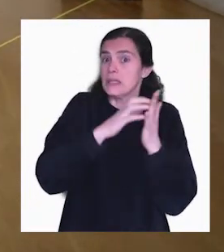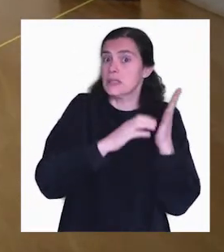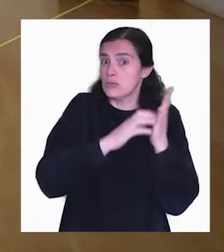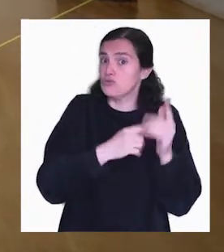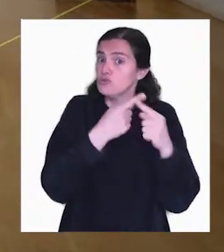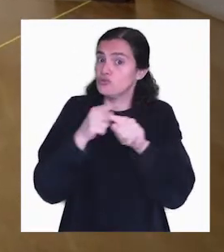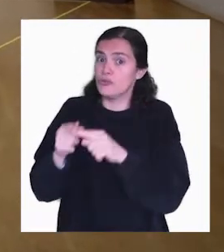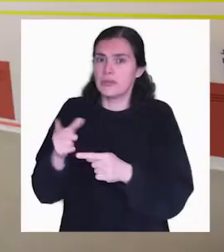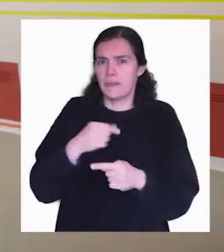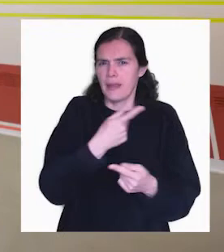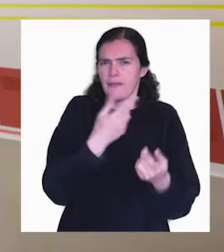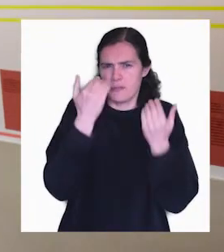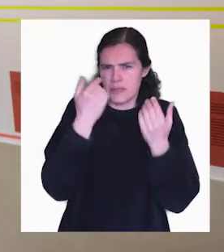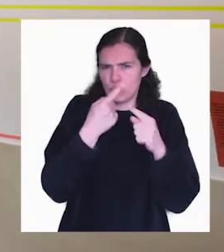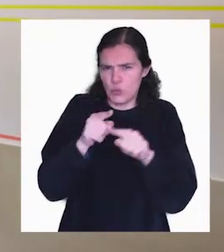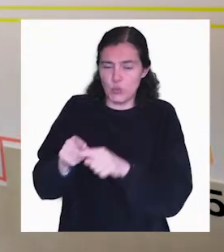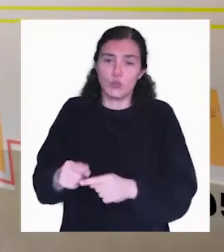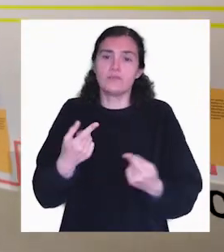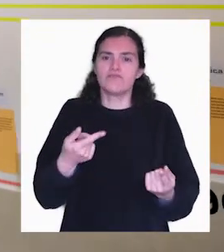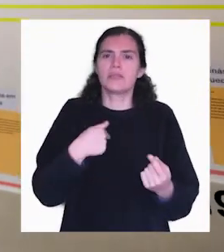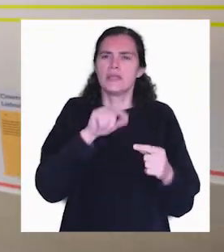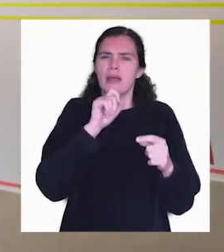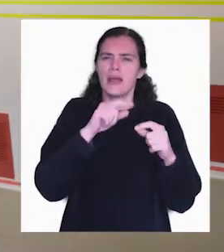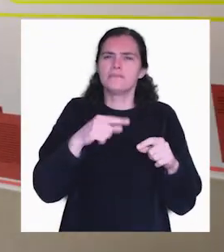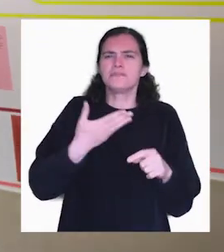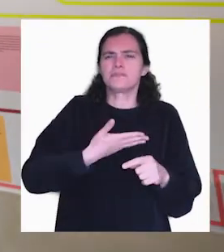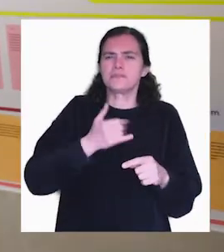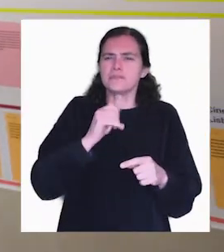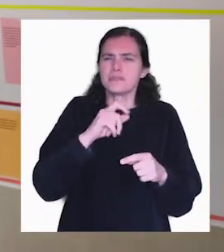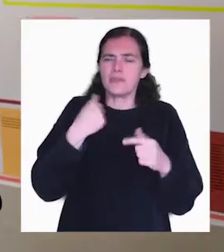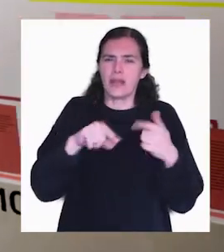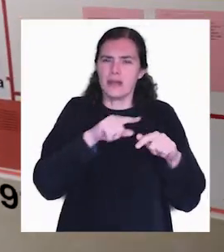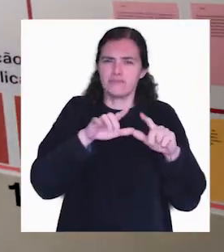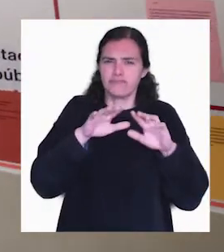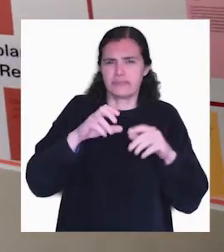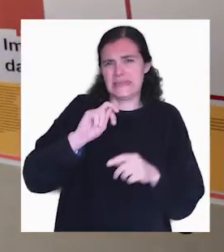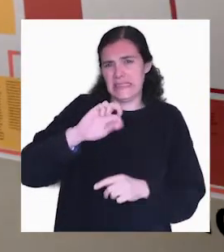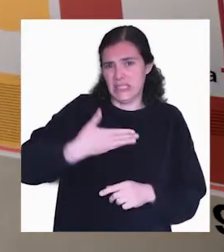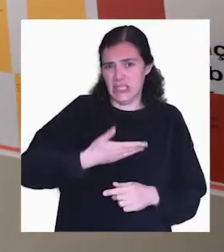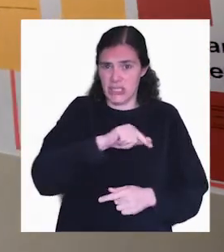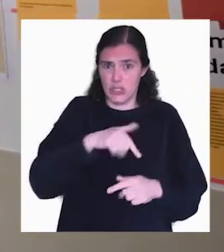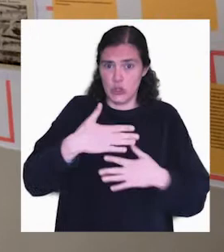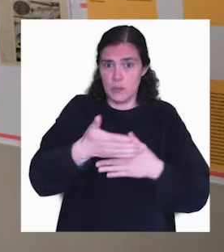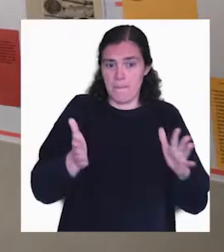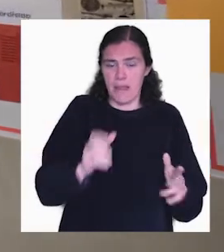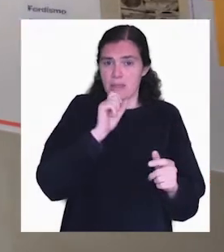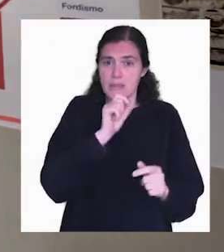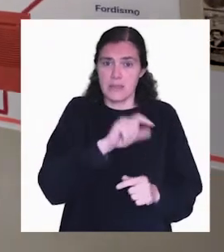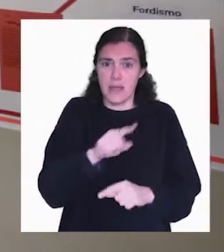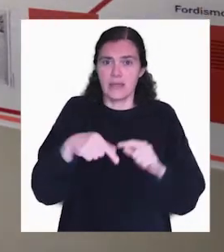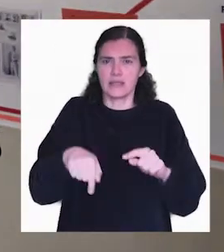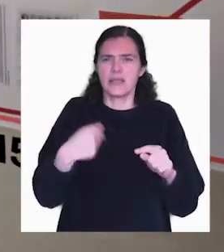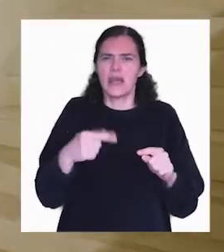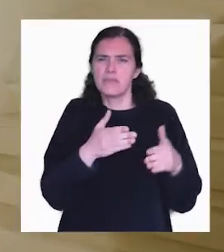estes diferentes verbetes. O diagrama ocupa a tridimensionalidade deste espaço, ocupa aqui